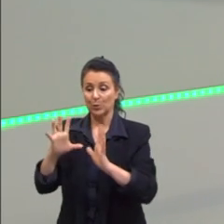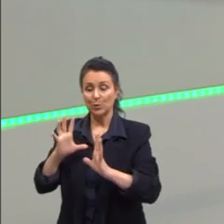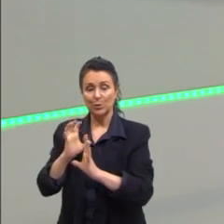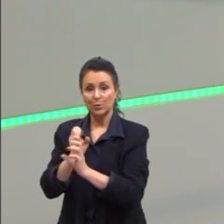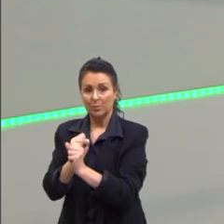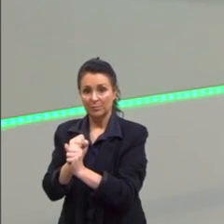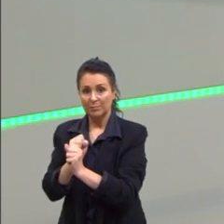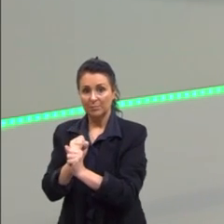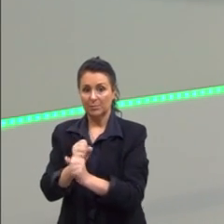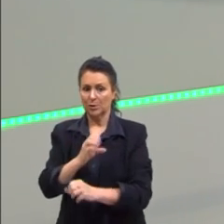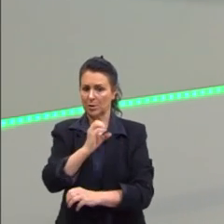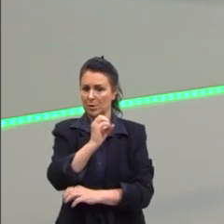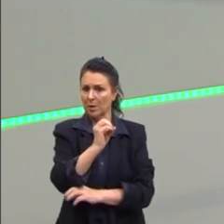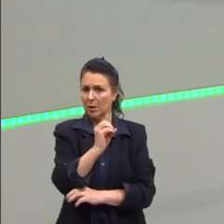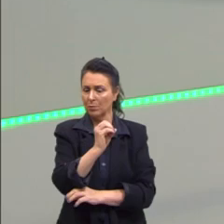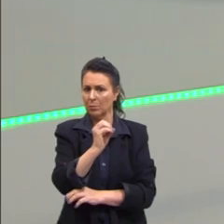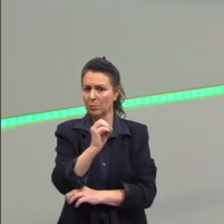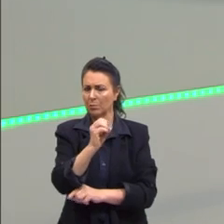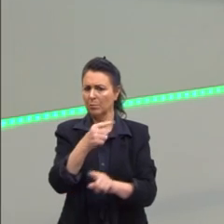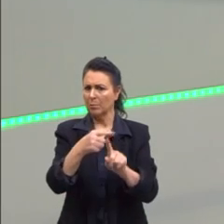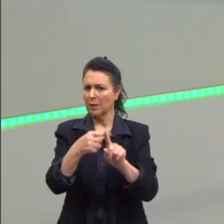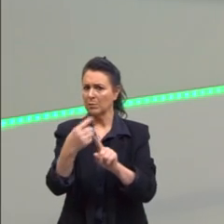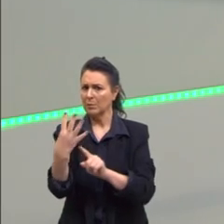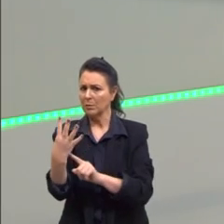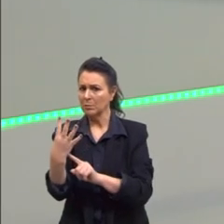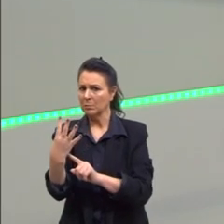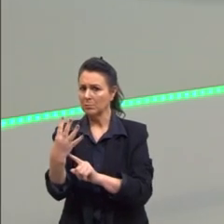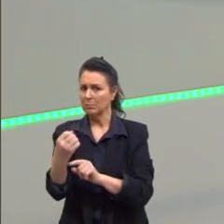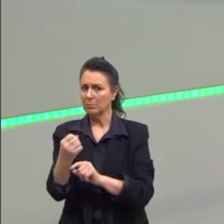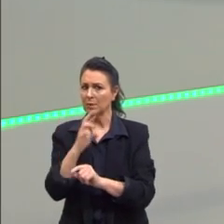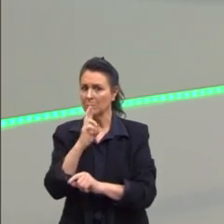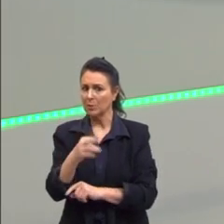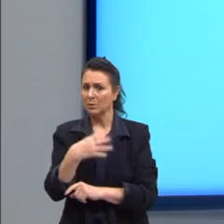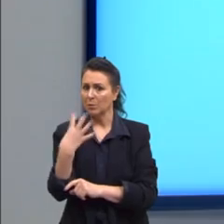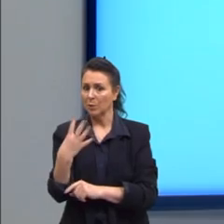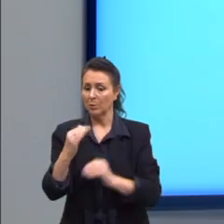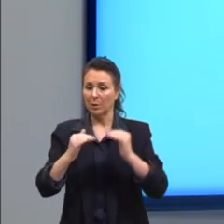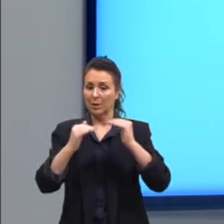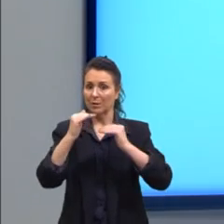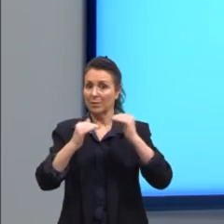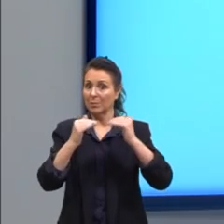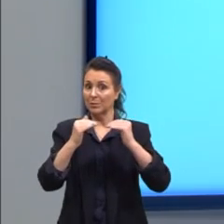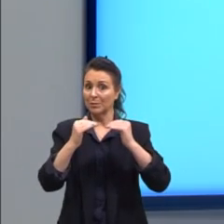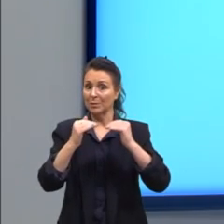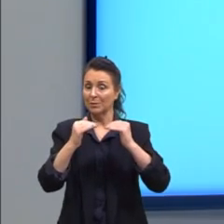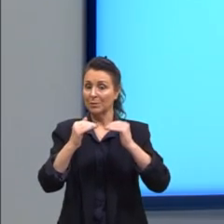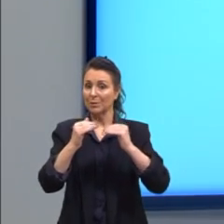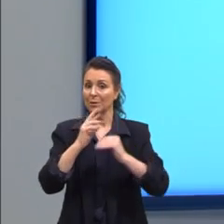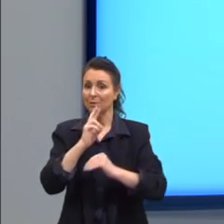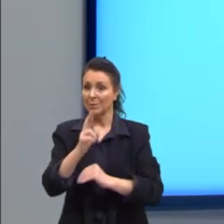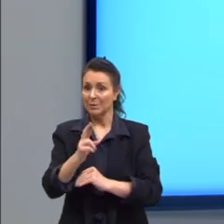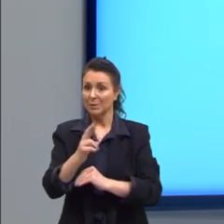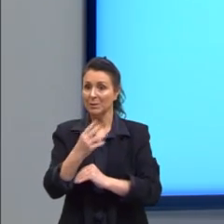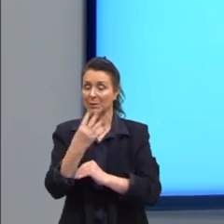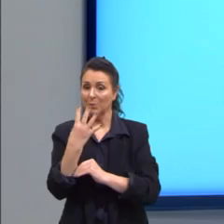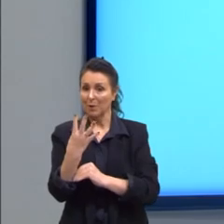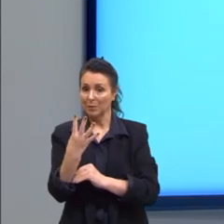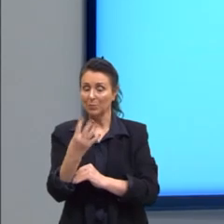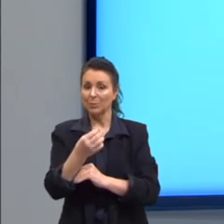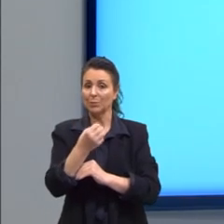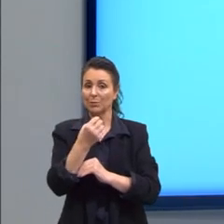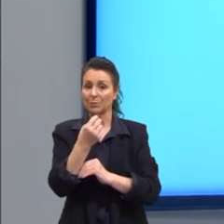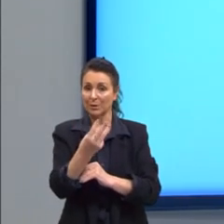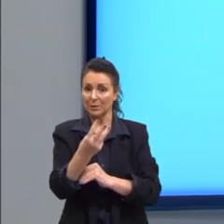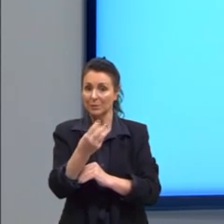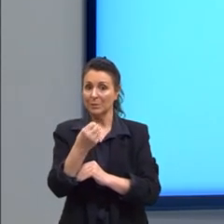somo como eu tinha 00 + 44 então na equilíbrio eu vou ter quatro três